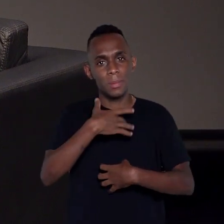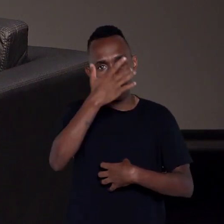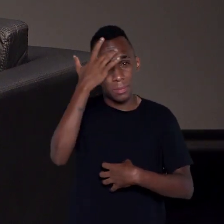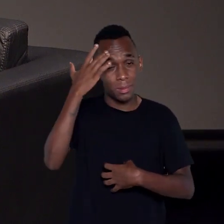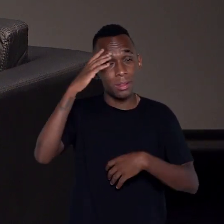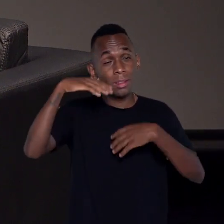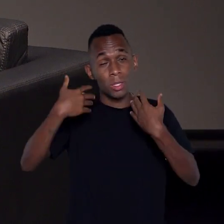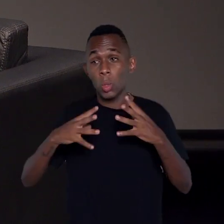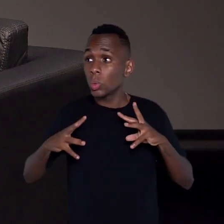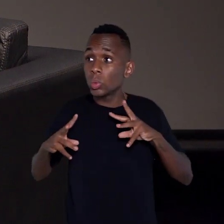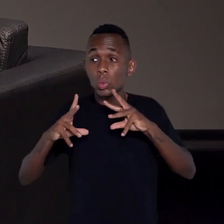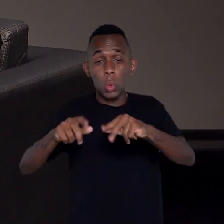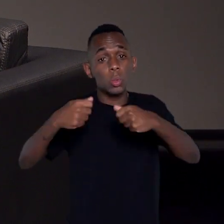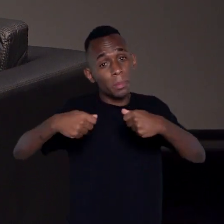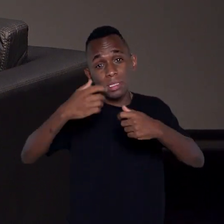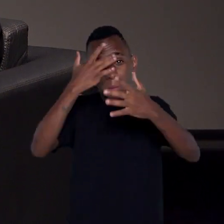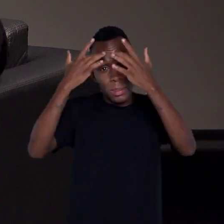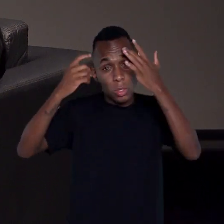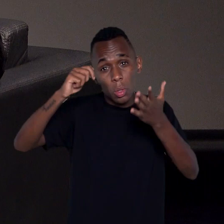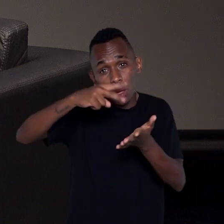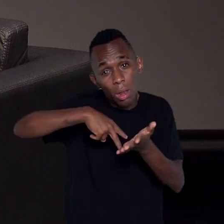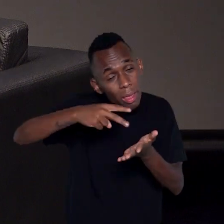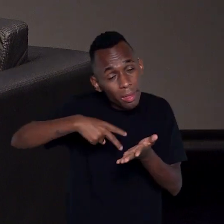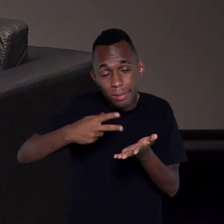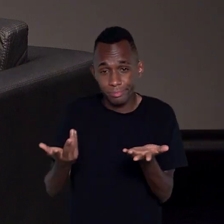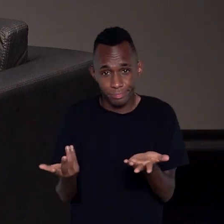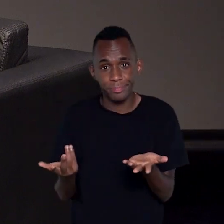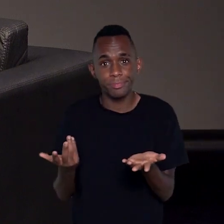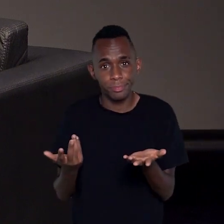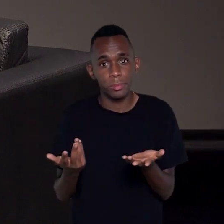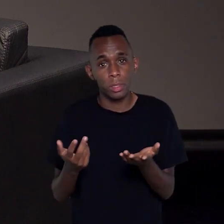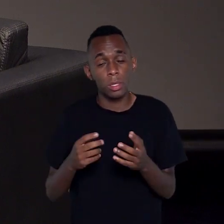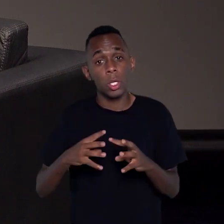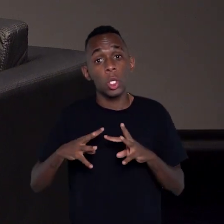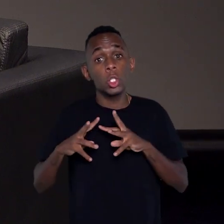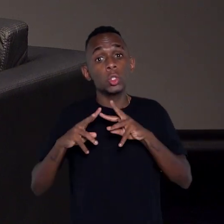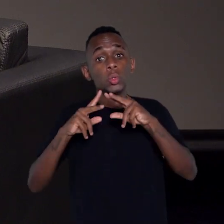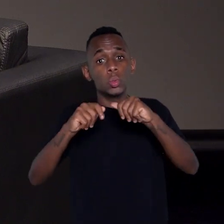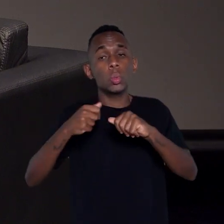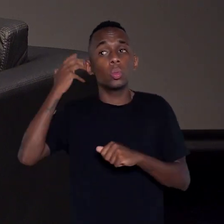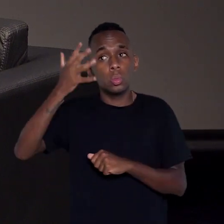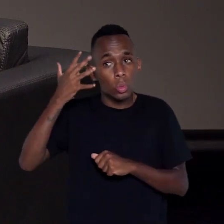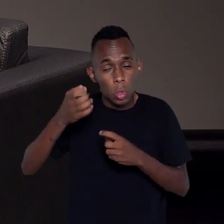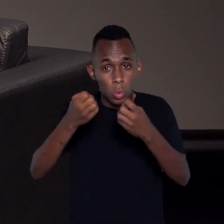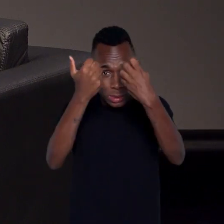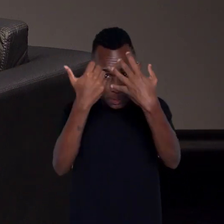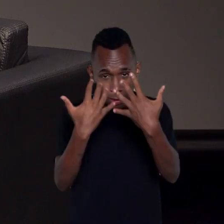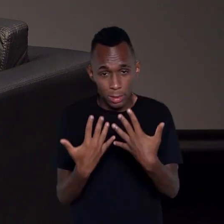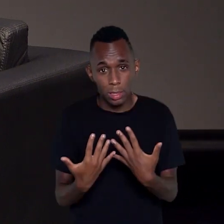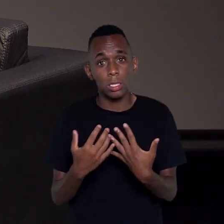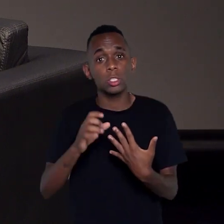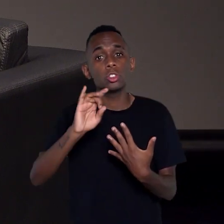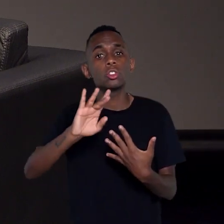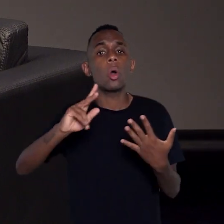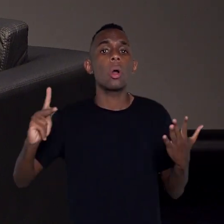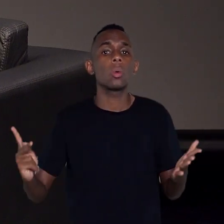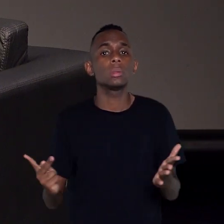se não tiver o leitor, porque todo esse processo que eu estou relatando, ele só acontece